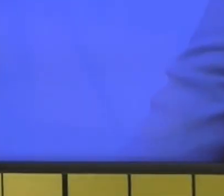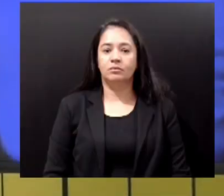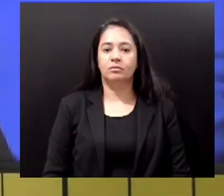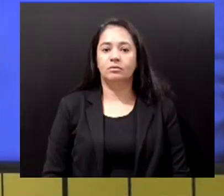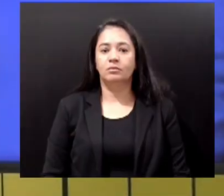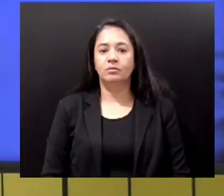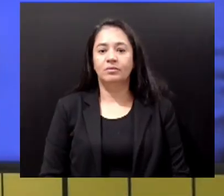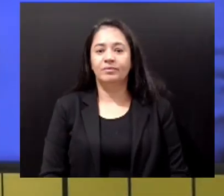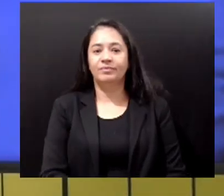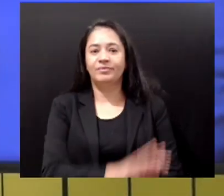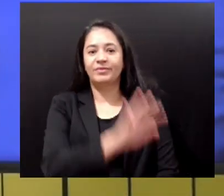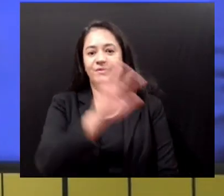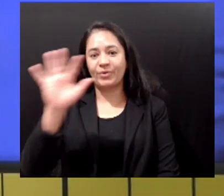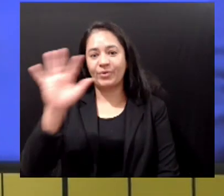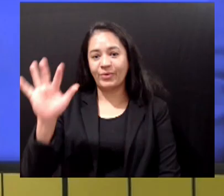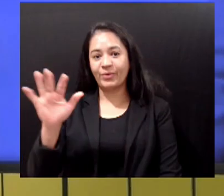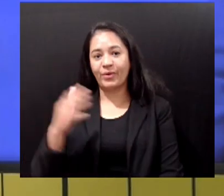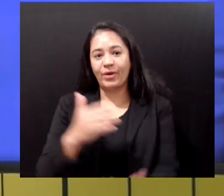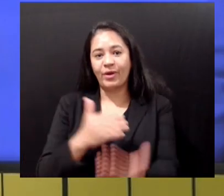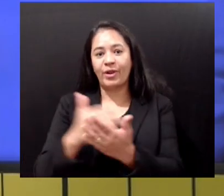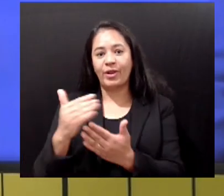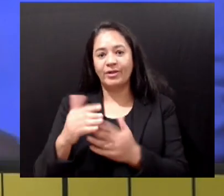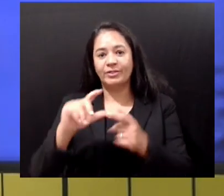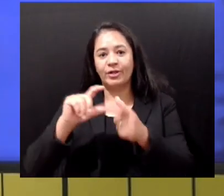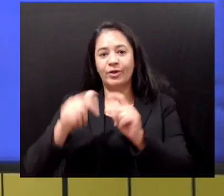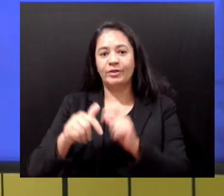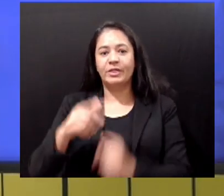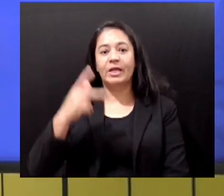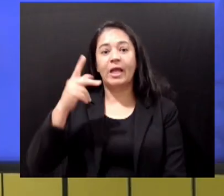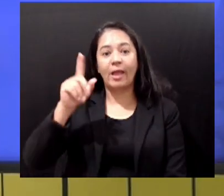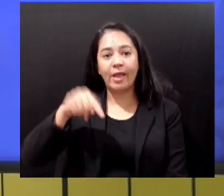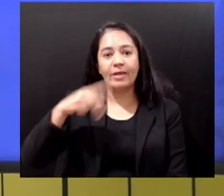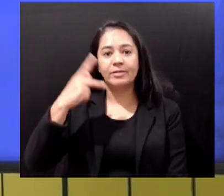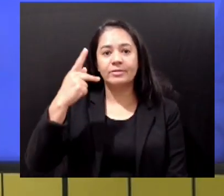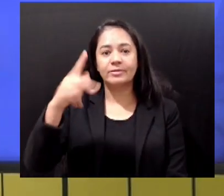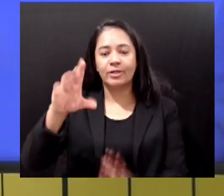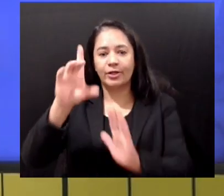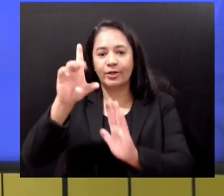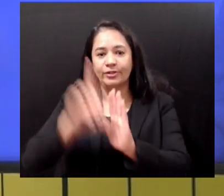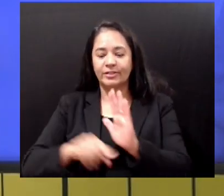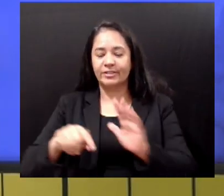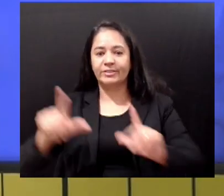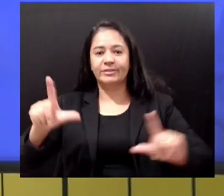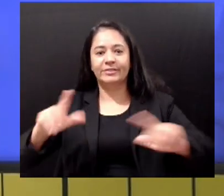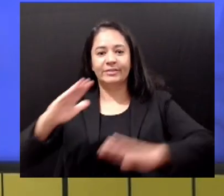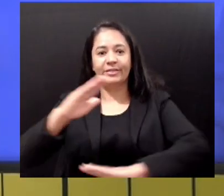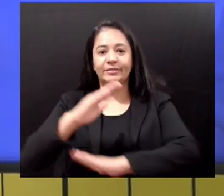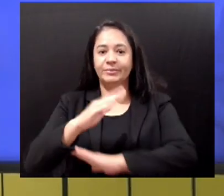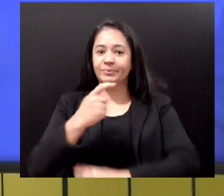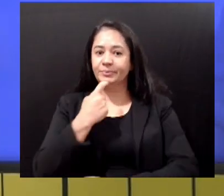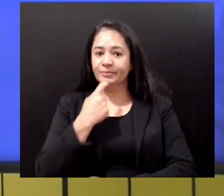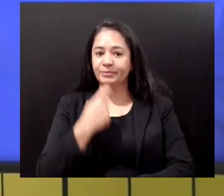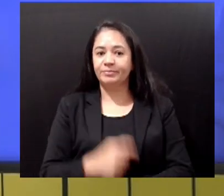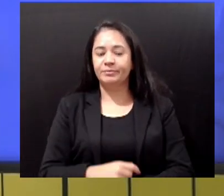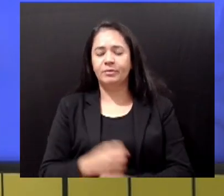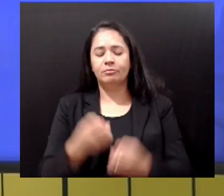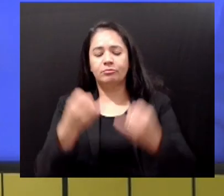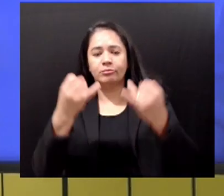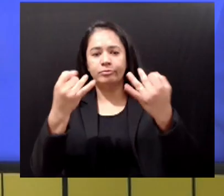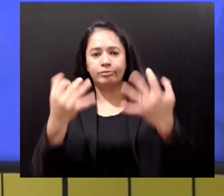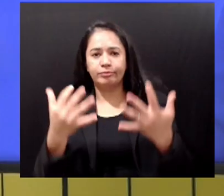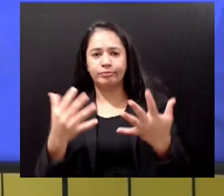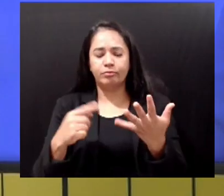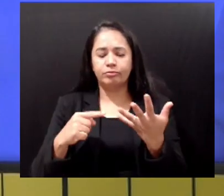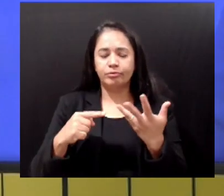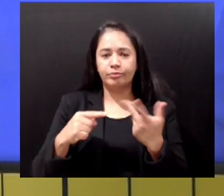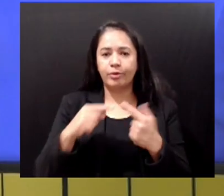Olá, está no ar o quadro É Seu Direito, aqui na TV Câmara Campinas. Esclarecemos aquelas dúvidas